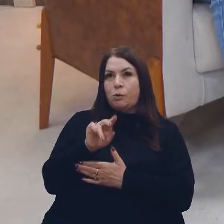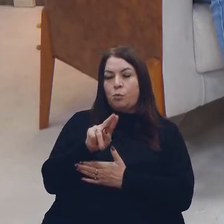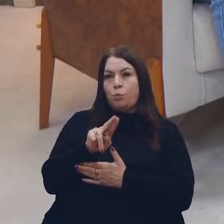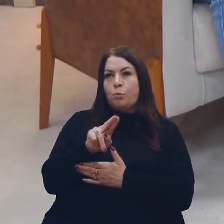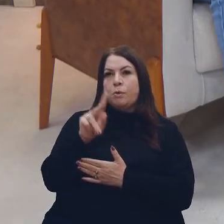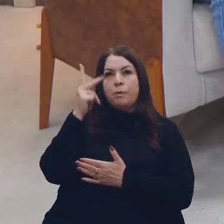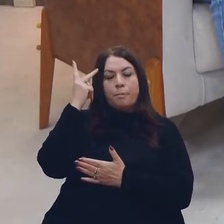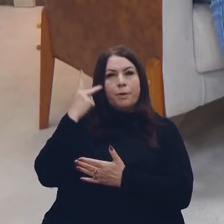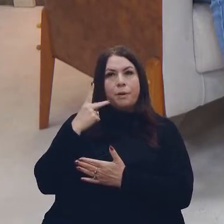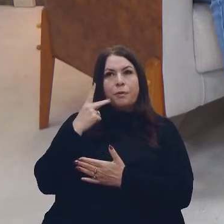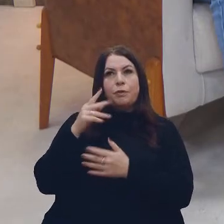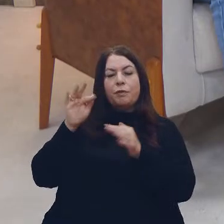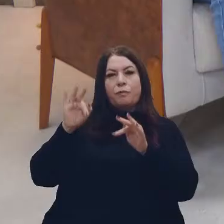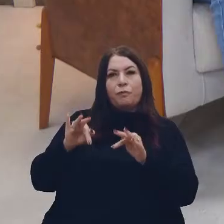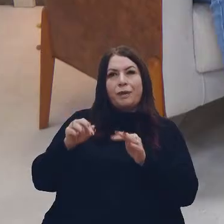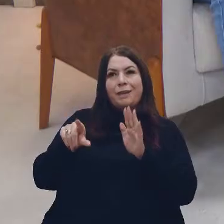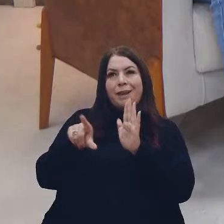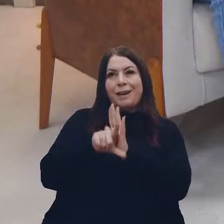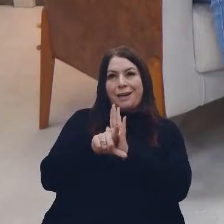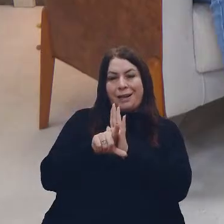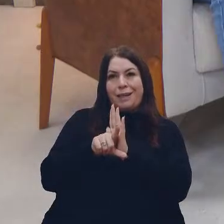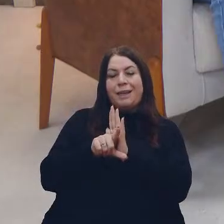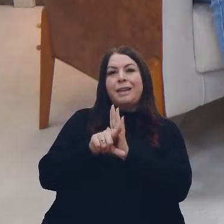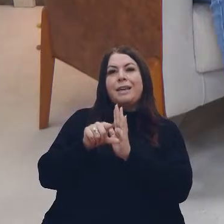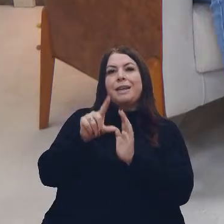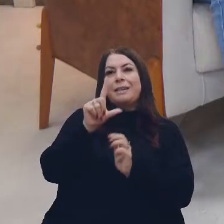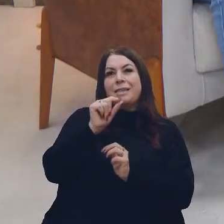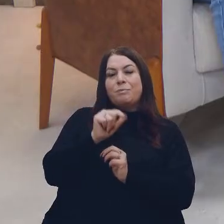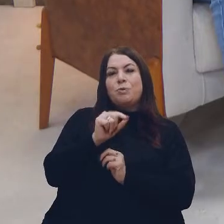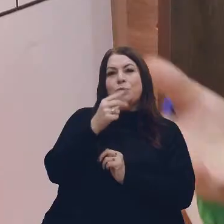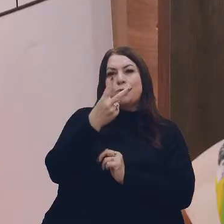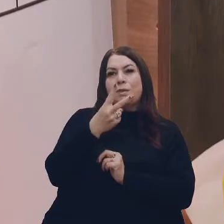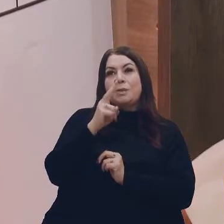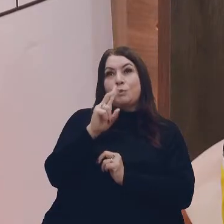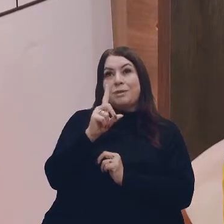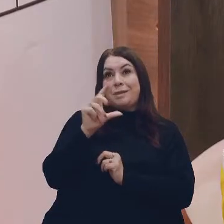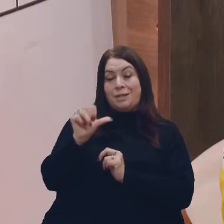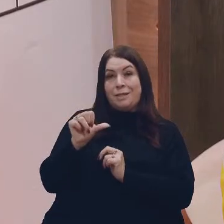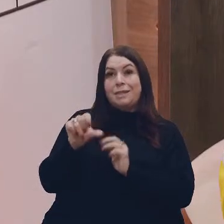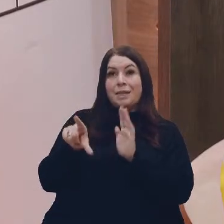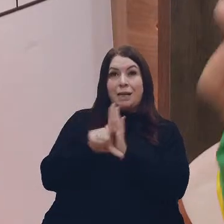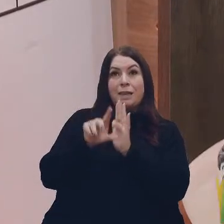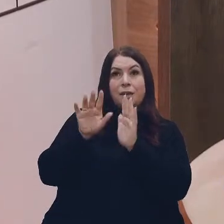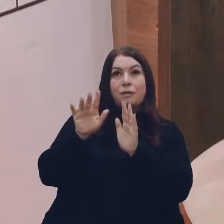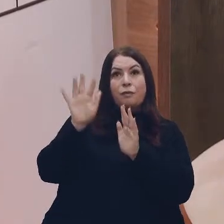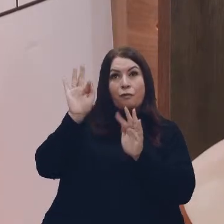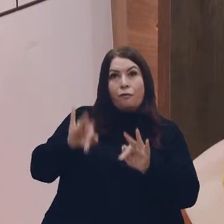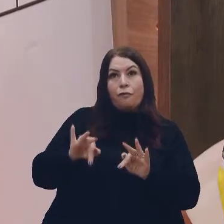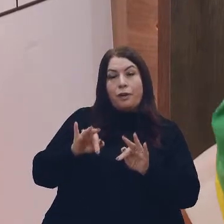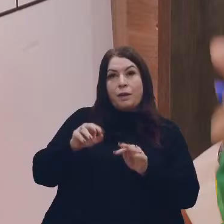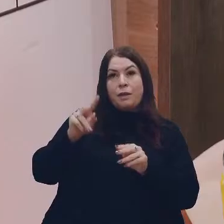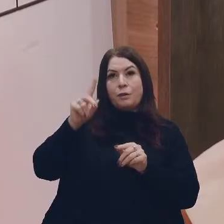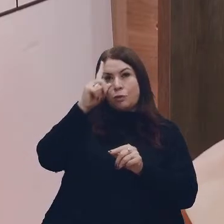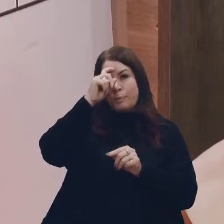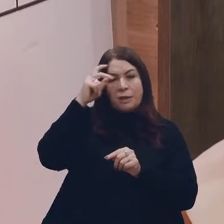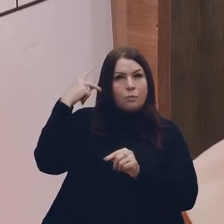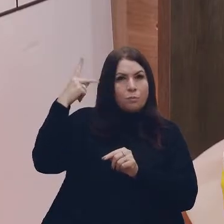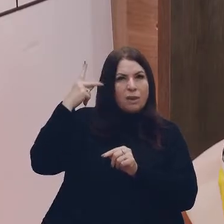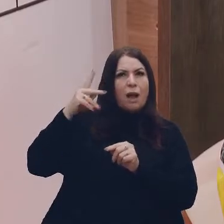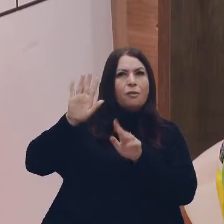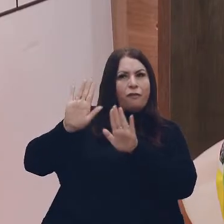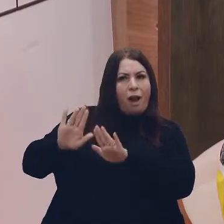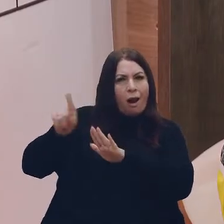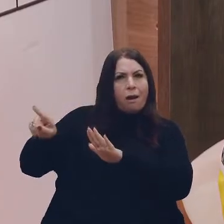da lei antimanicomial, a lei 10.216, né, que trata justamente pelo fim dos manicômios, um